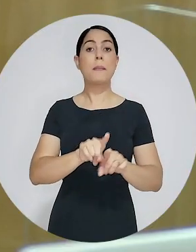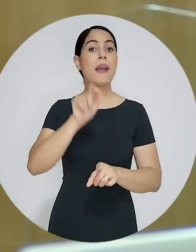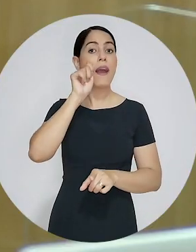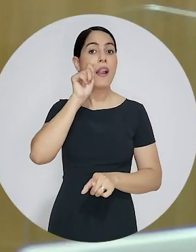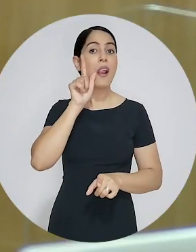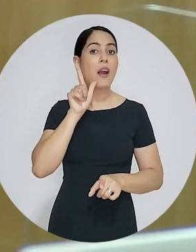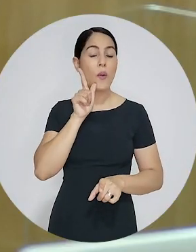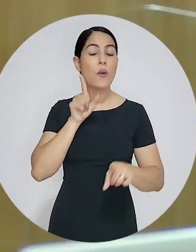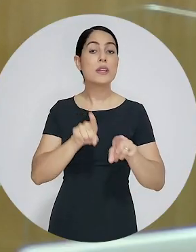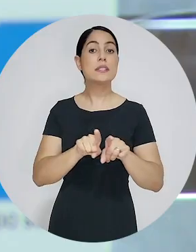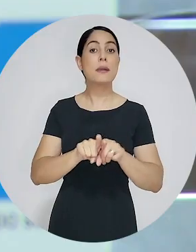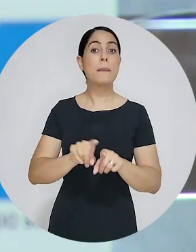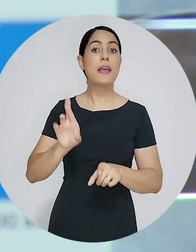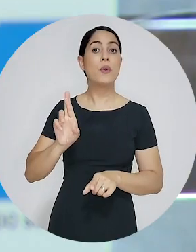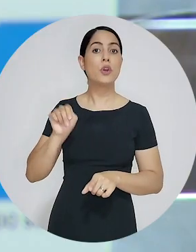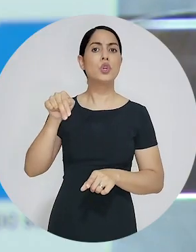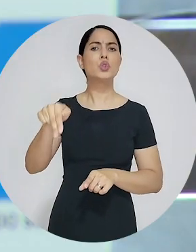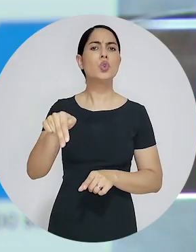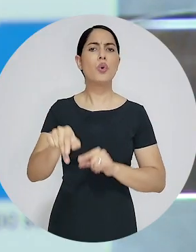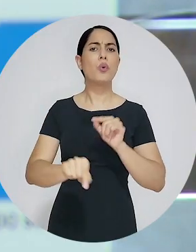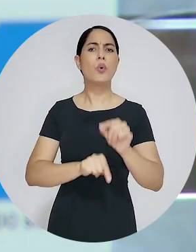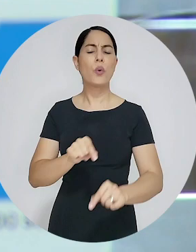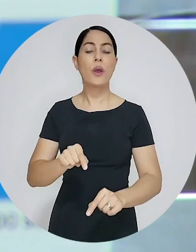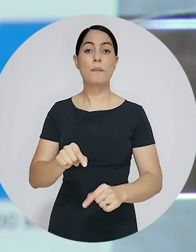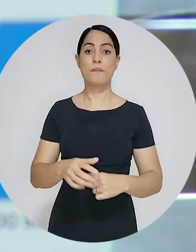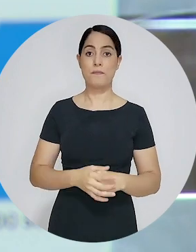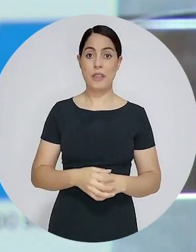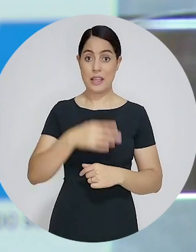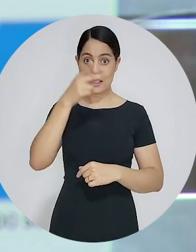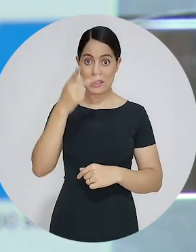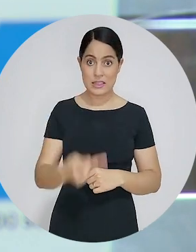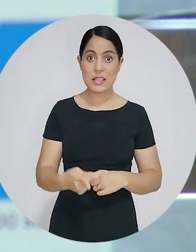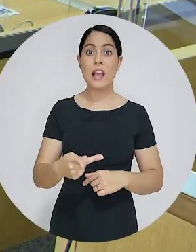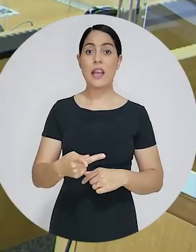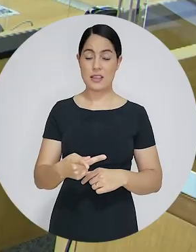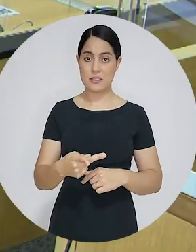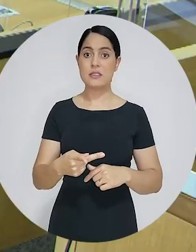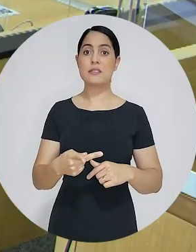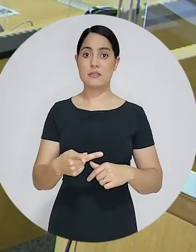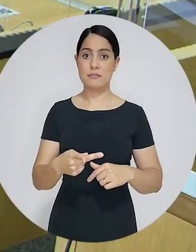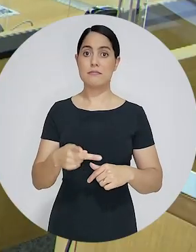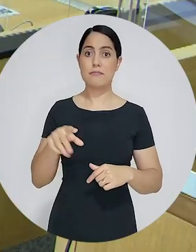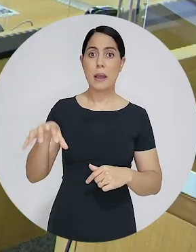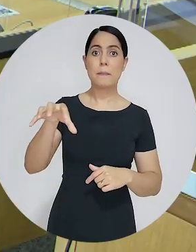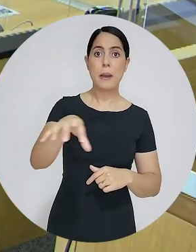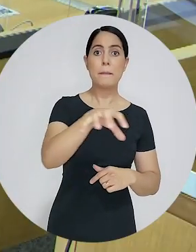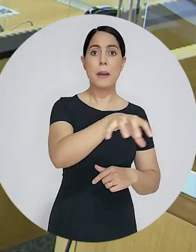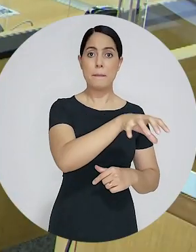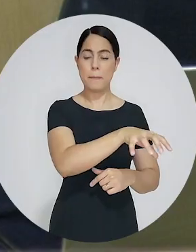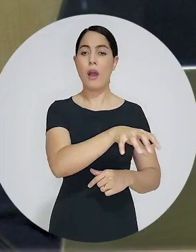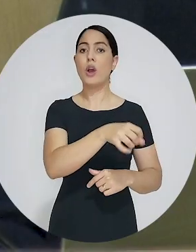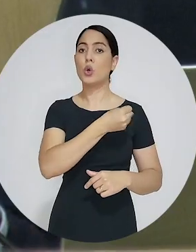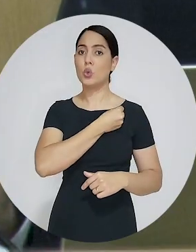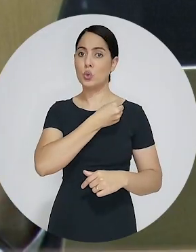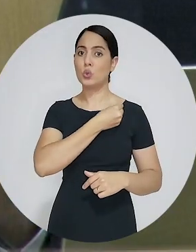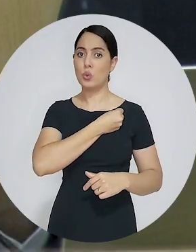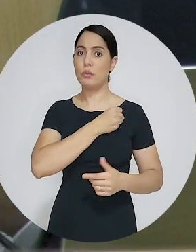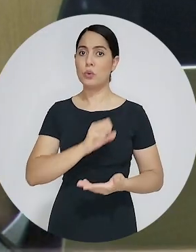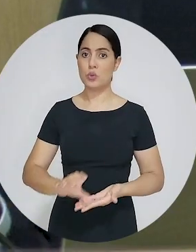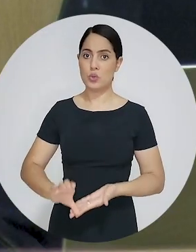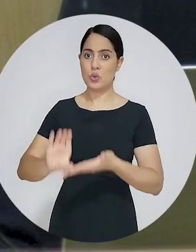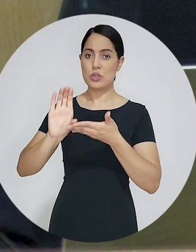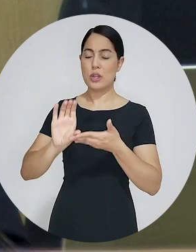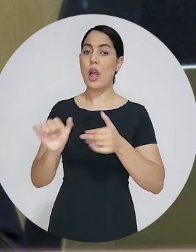Distrito Federal, de Alagoas e do Rio Grande do Norte, que alteram o número dos conselheiros nessas seccionais. Outro